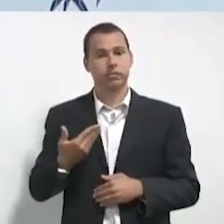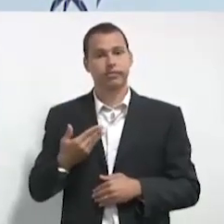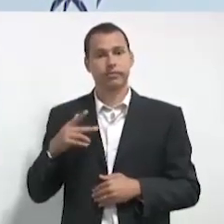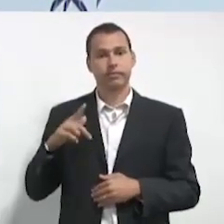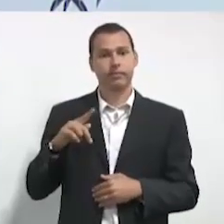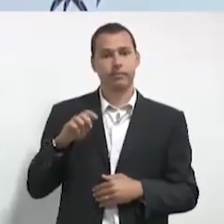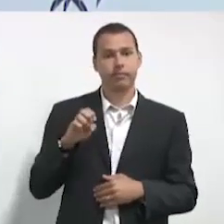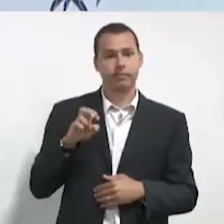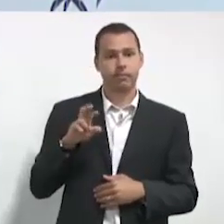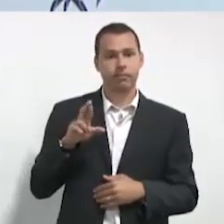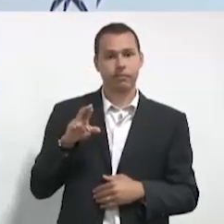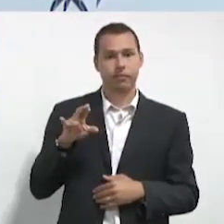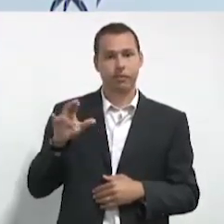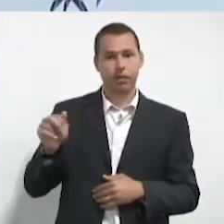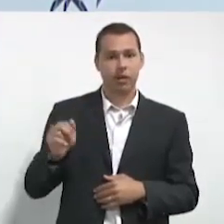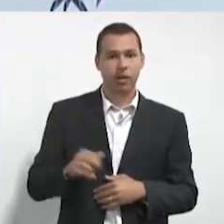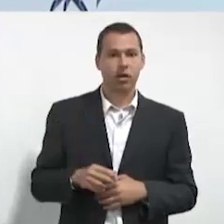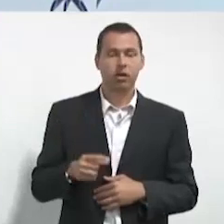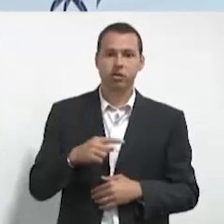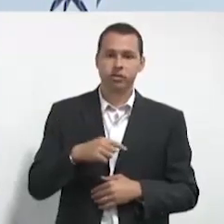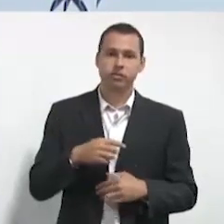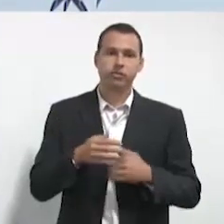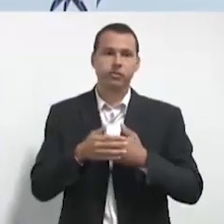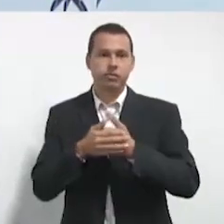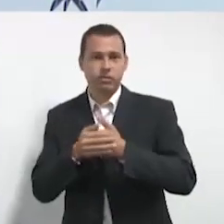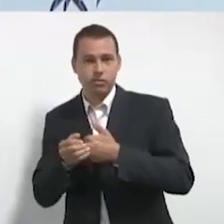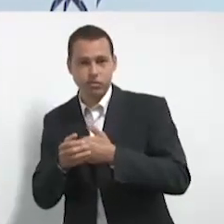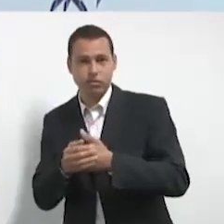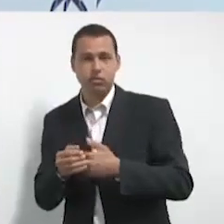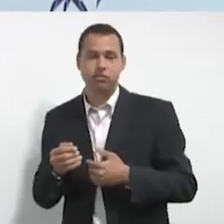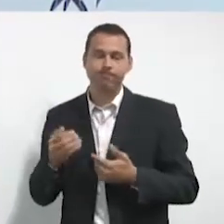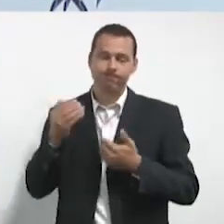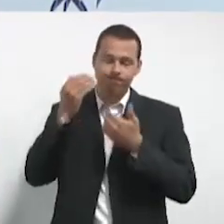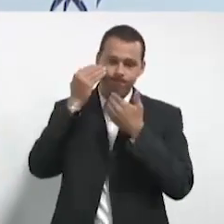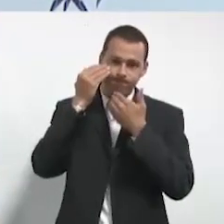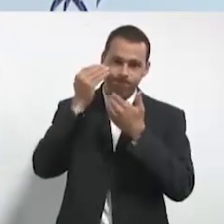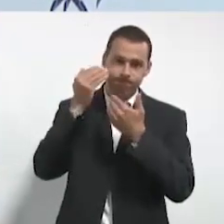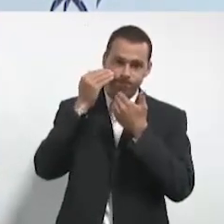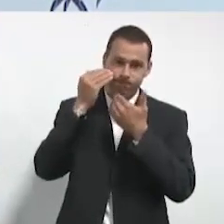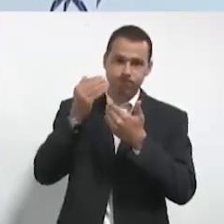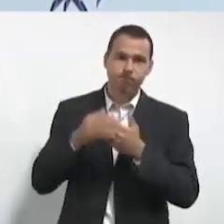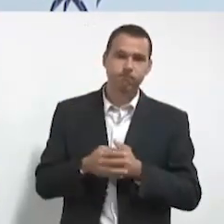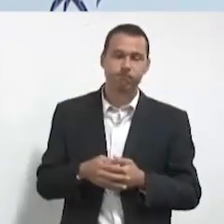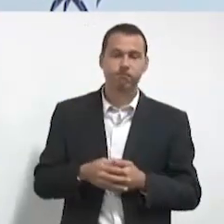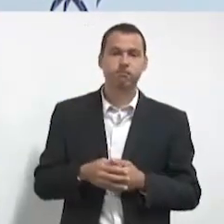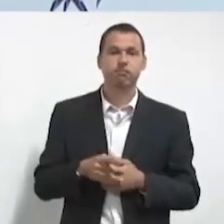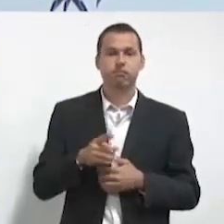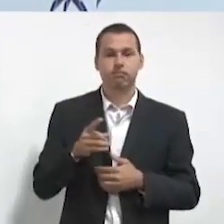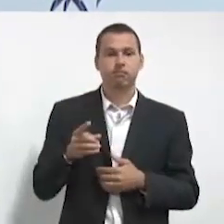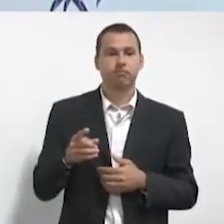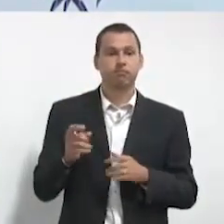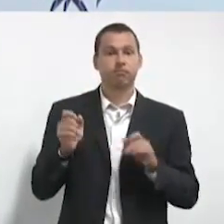aí, nosso abraço, nosso carinho e nossa gratidão a ele, por o deputado estar sempre